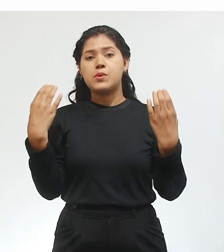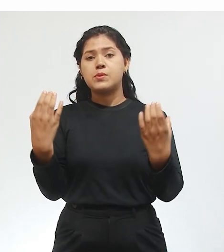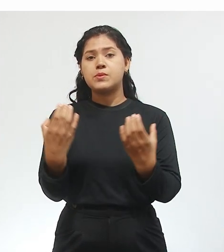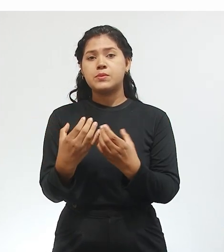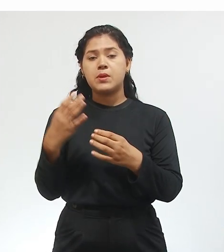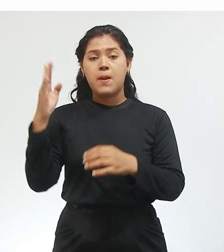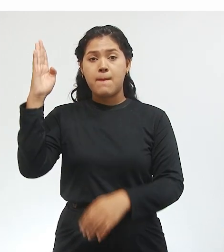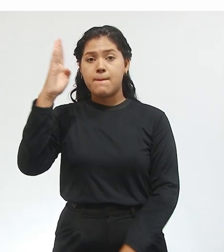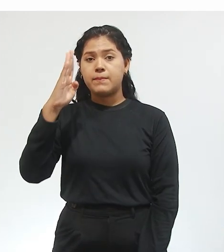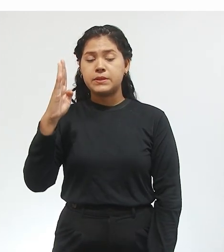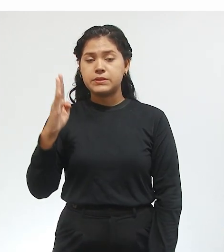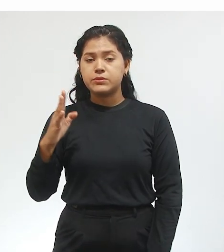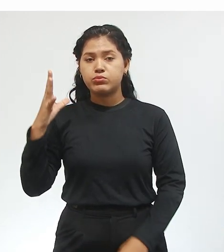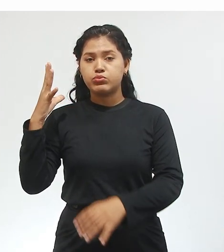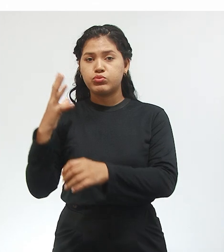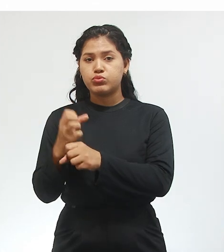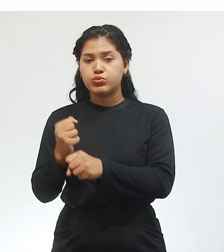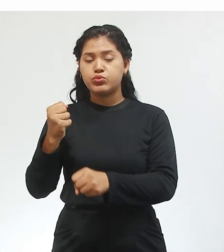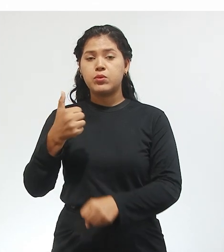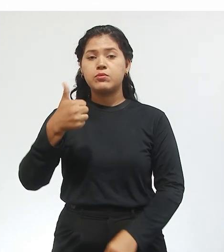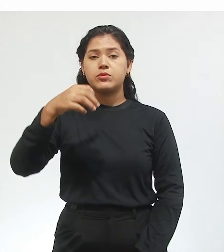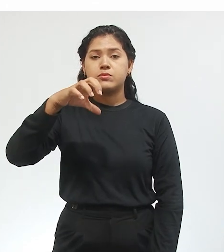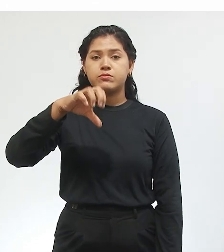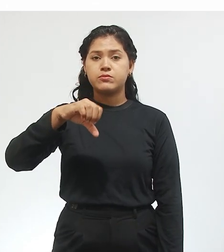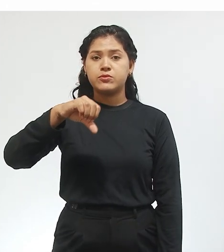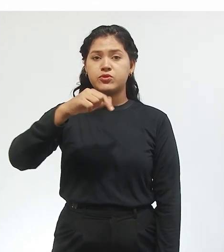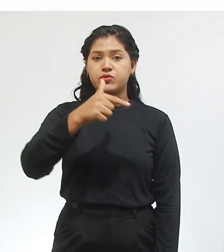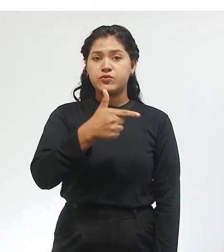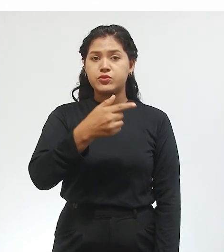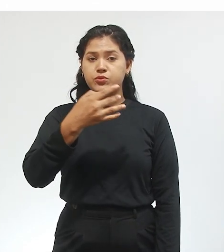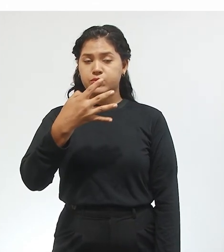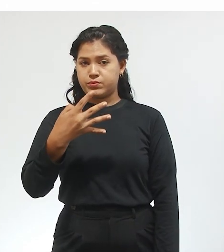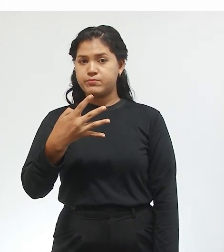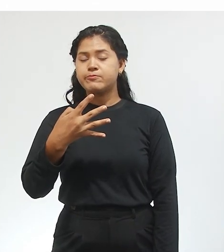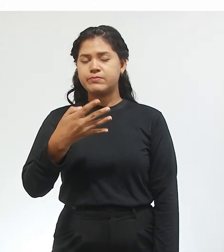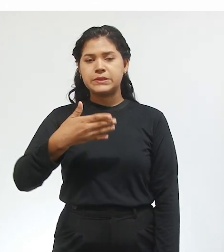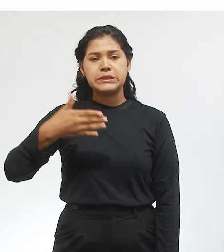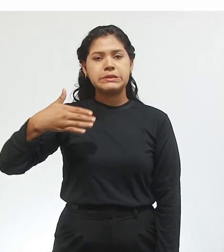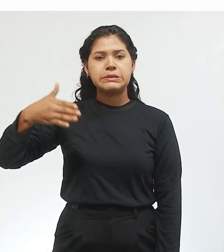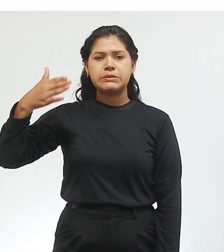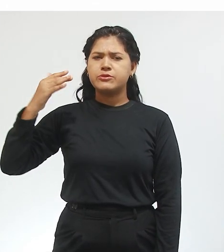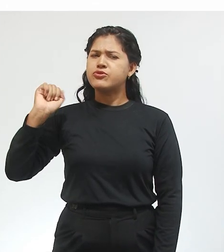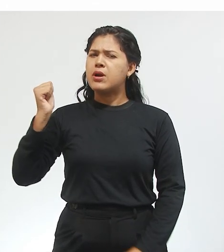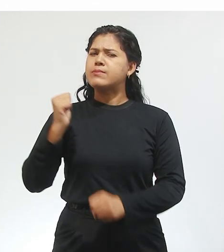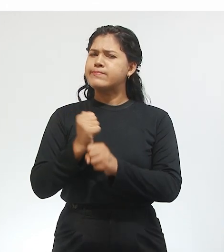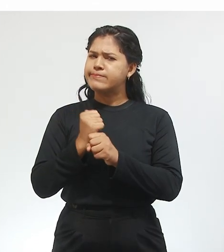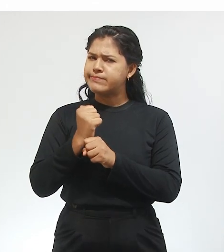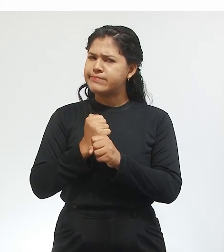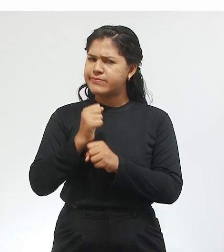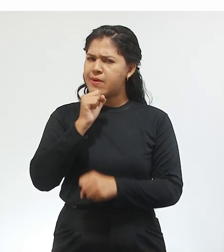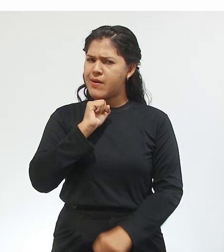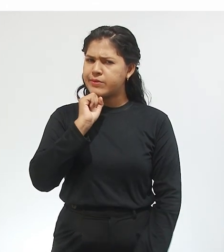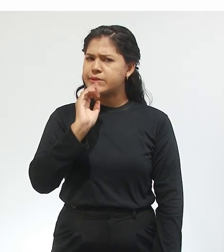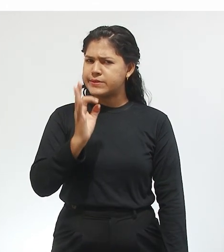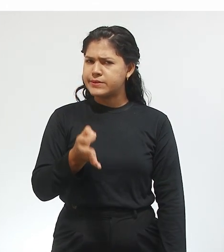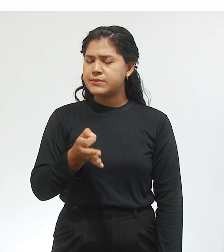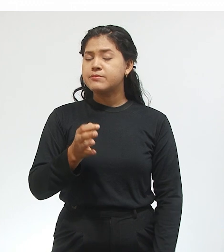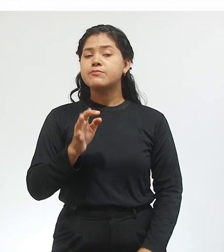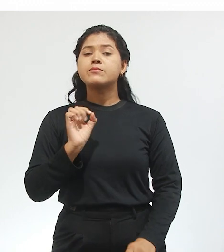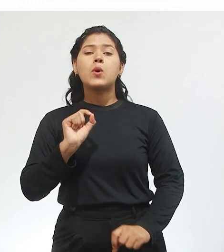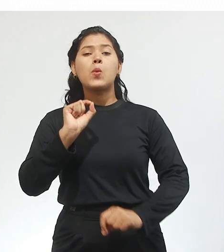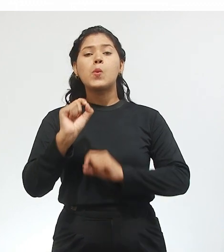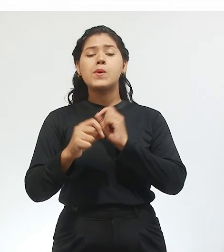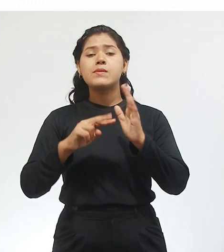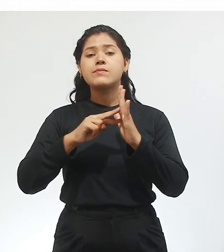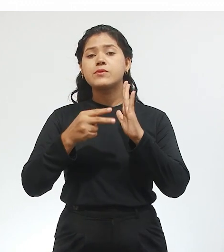primeiro congresso brasileiro, tá? De 1924. Então, bastante tempo, né, não? Então, o que